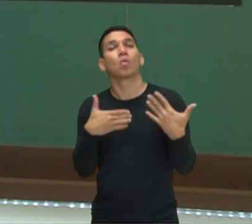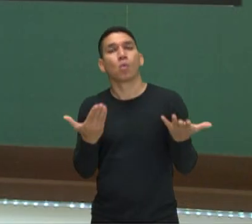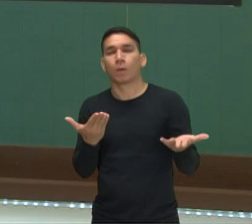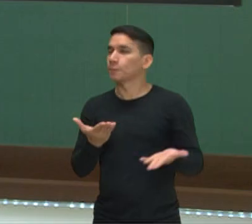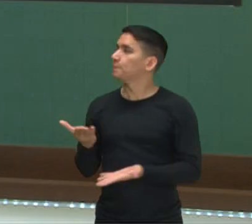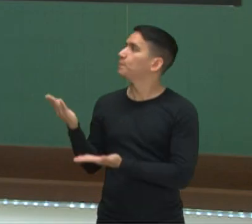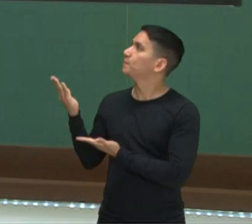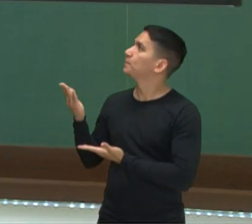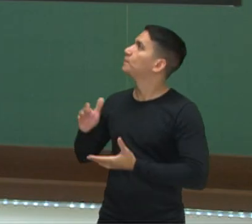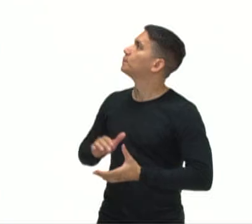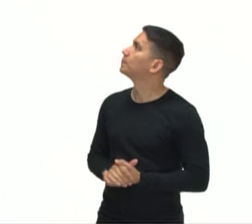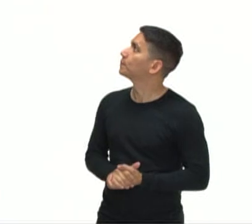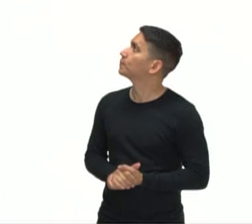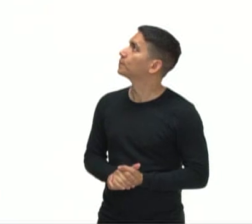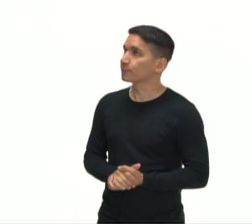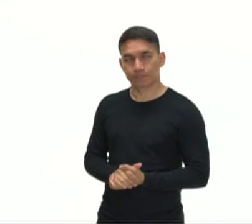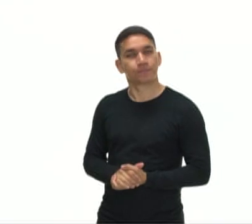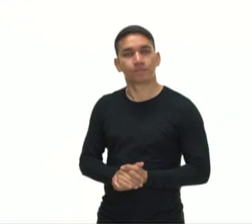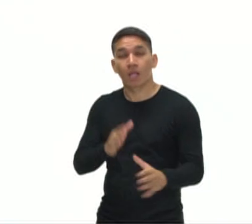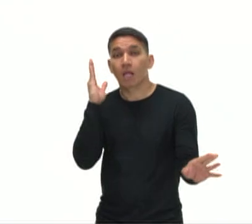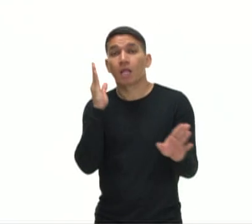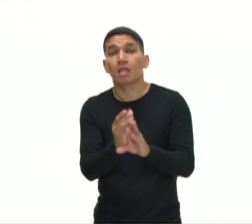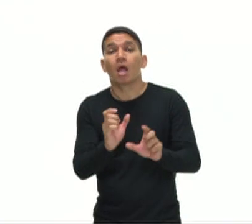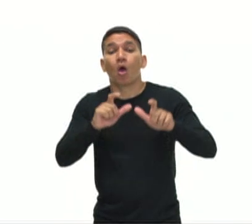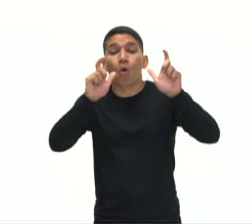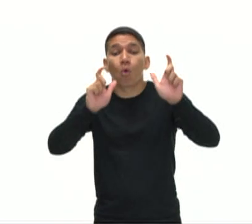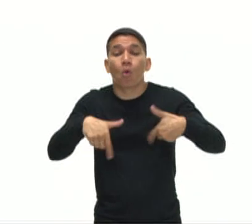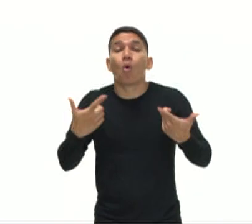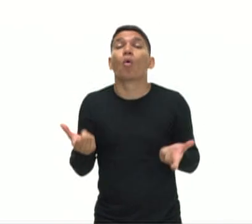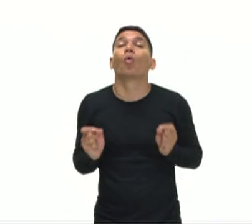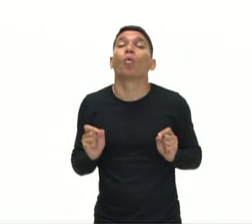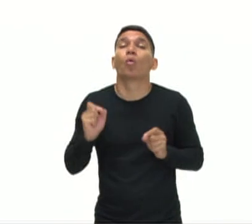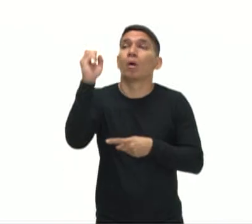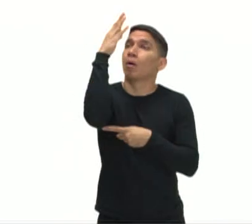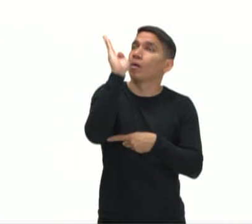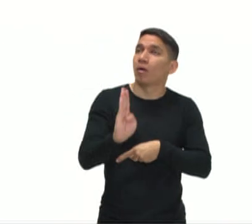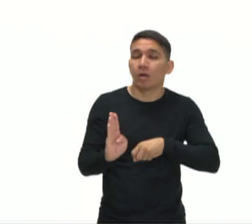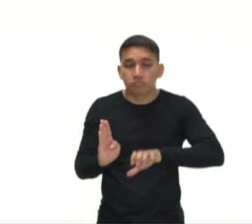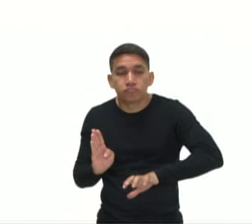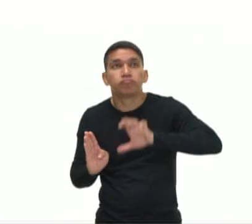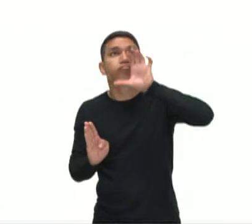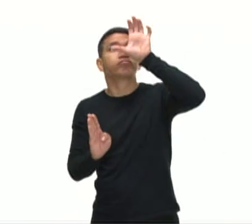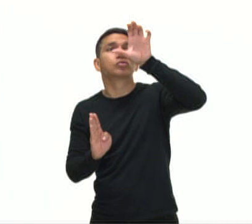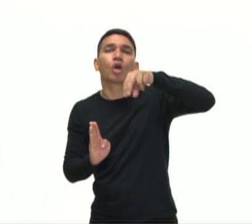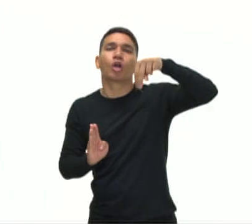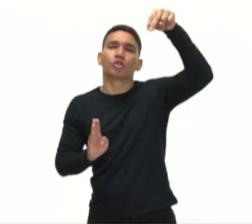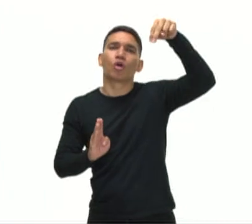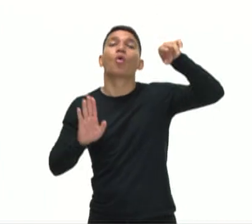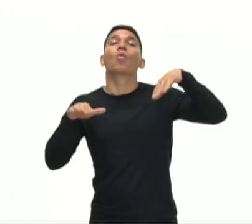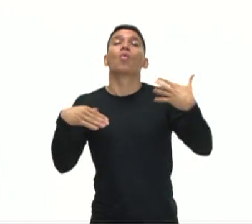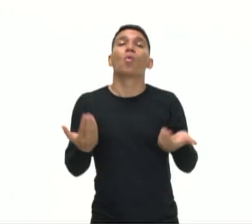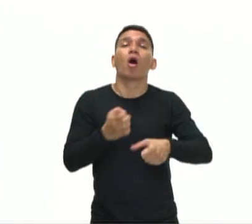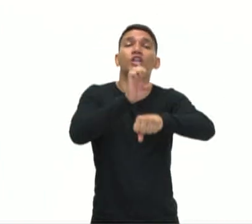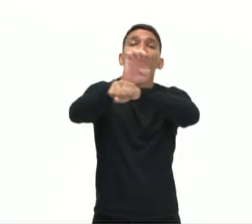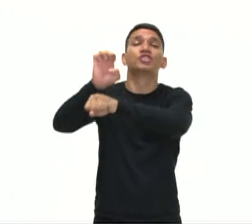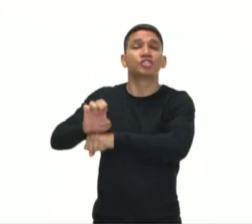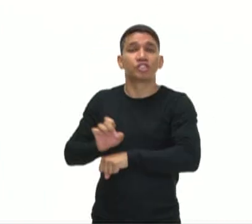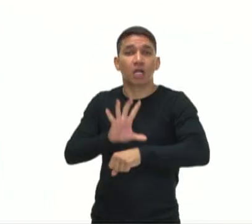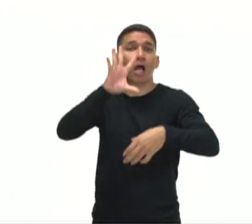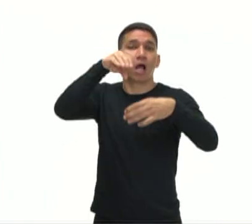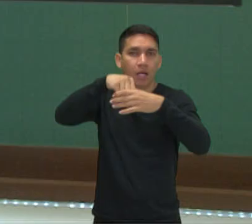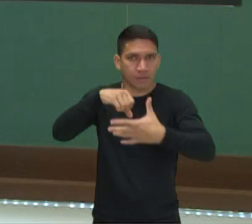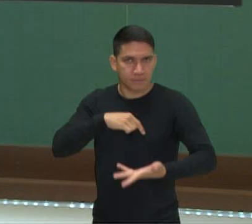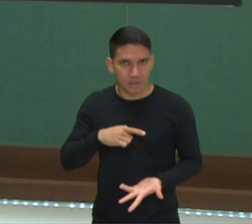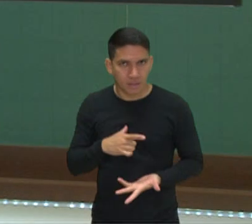nossos objetivos. Identificar a localização da região norte e os estados que fazem parte dessa região.